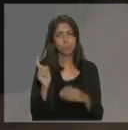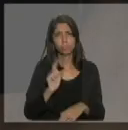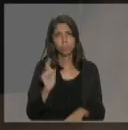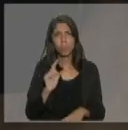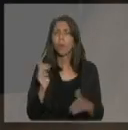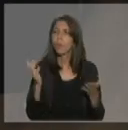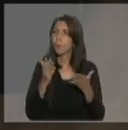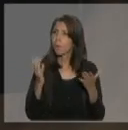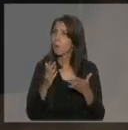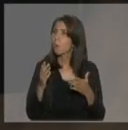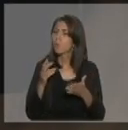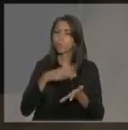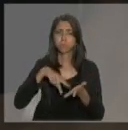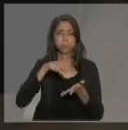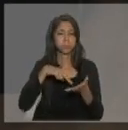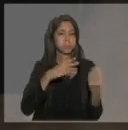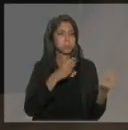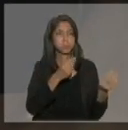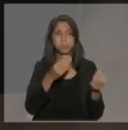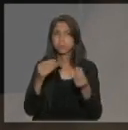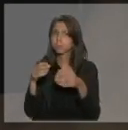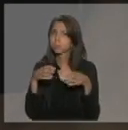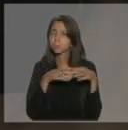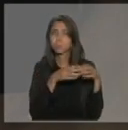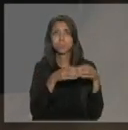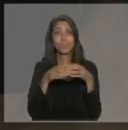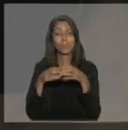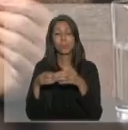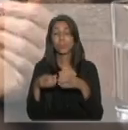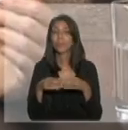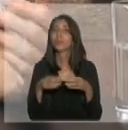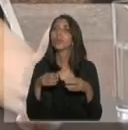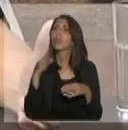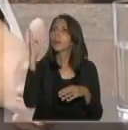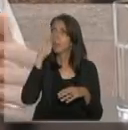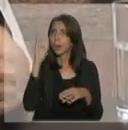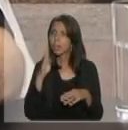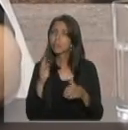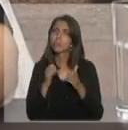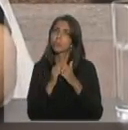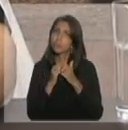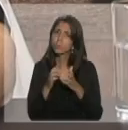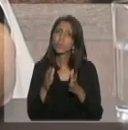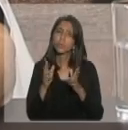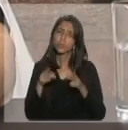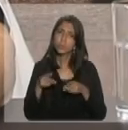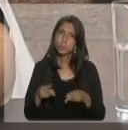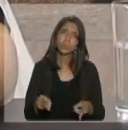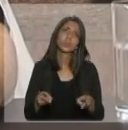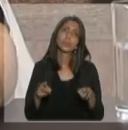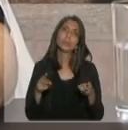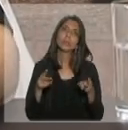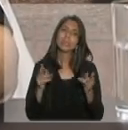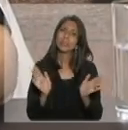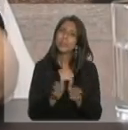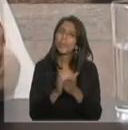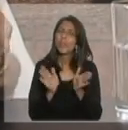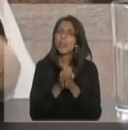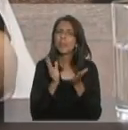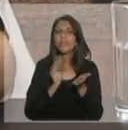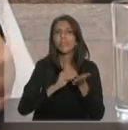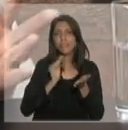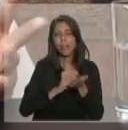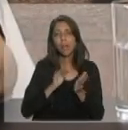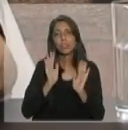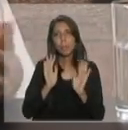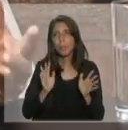temos bailarinos por todo lado, com poucas companhias para a grandeza do Brasil. Continuamos naquela coisa. Naquela ainda, penúria. Foi aquela penúria, mas os